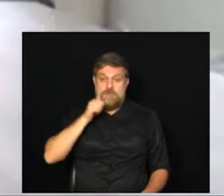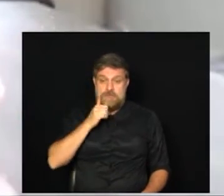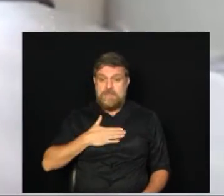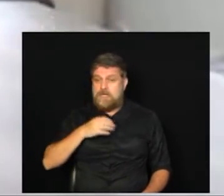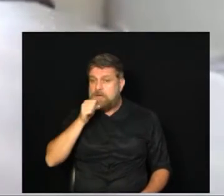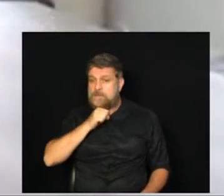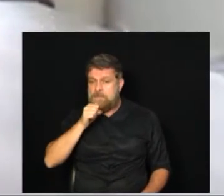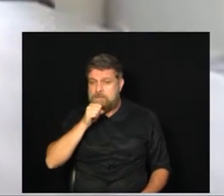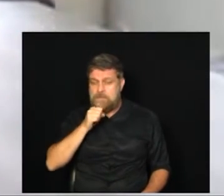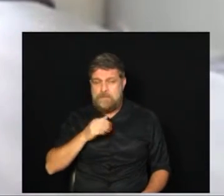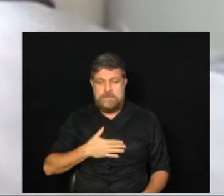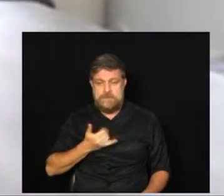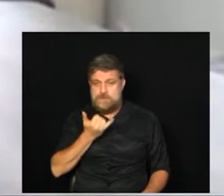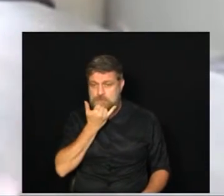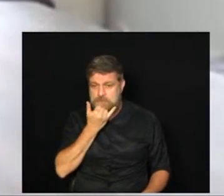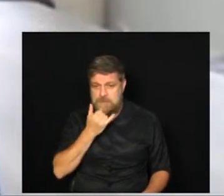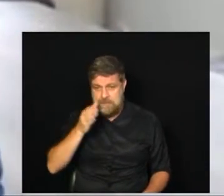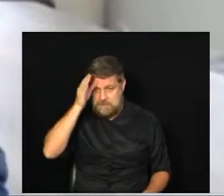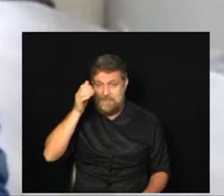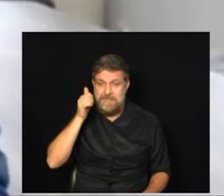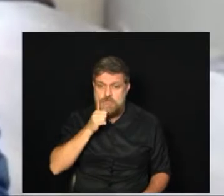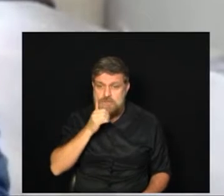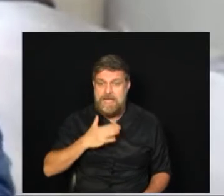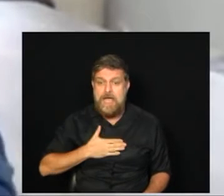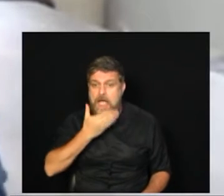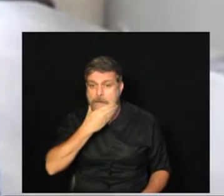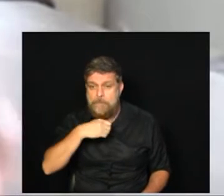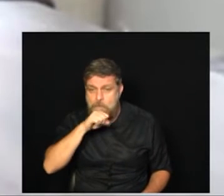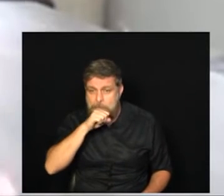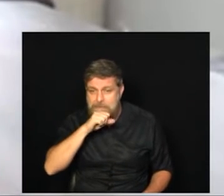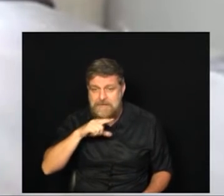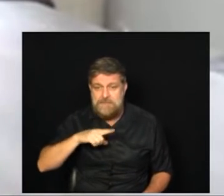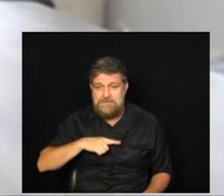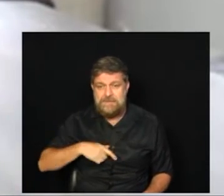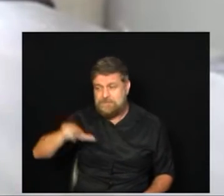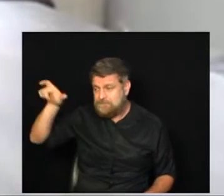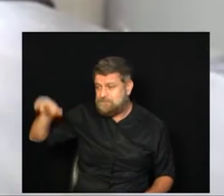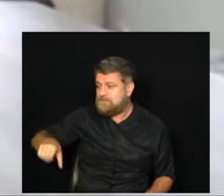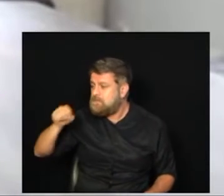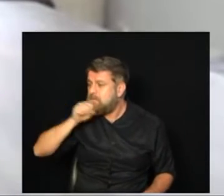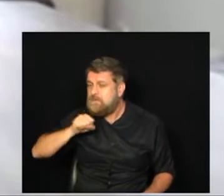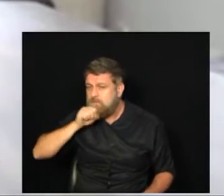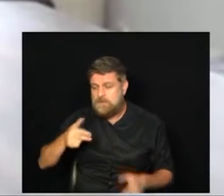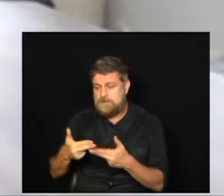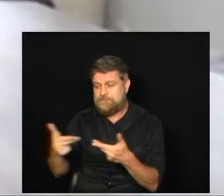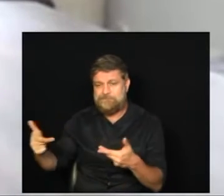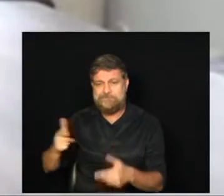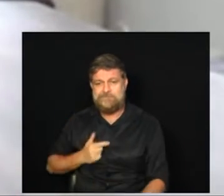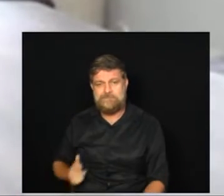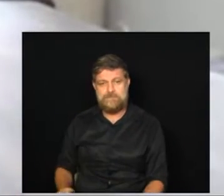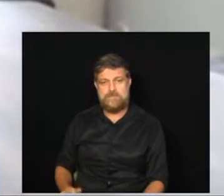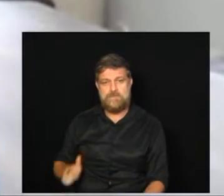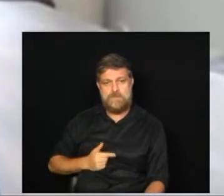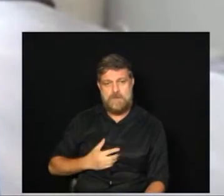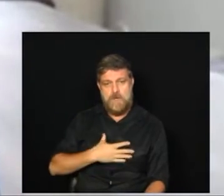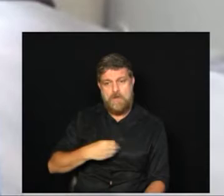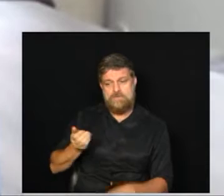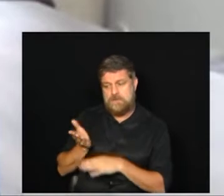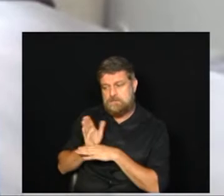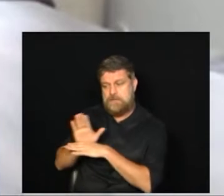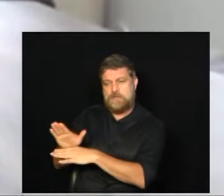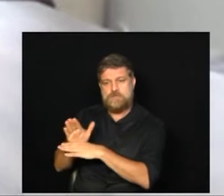materiais. E hoje, fazendo esta pergunta para algumas pessoas da minha geração, que eu não vou generalizar, mas algumas, o investimento está